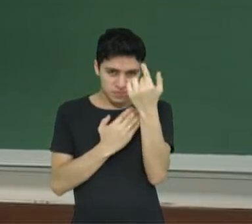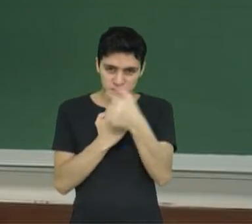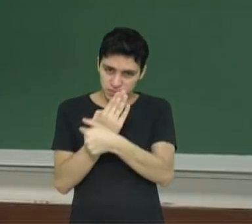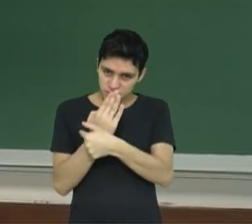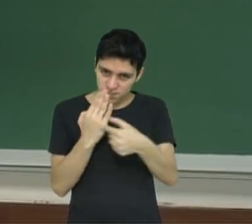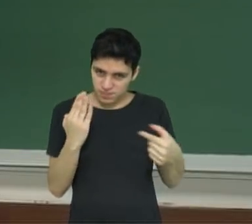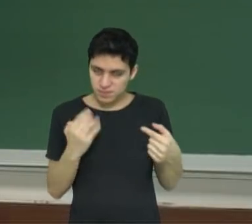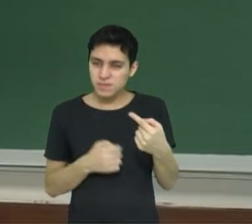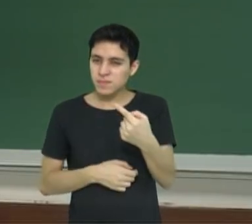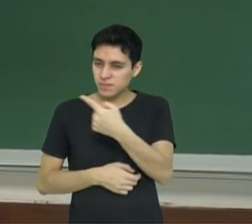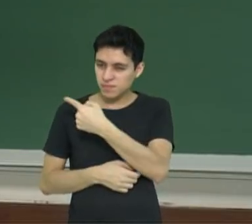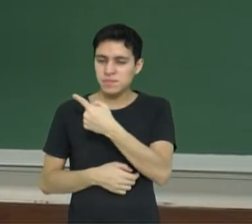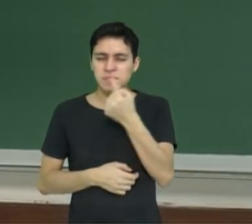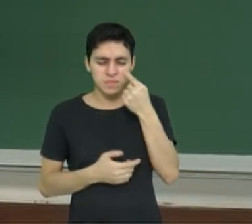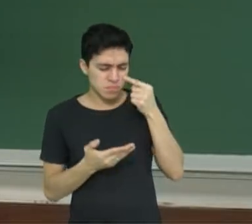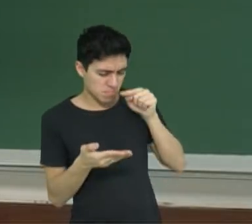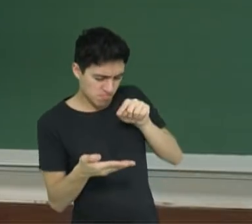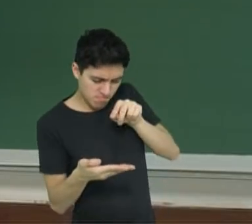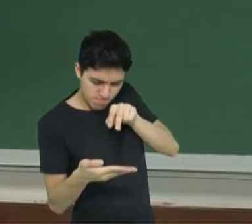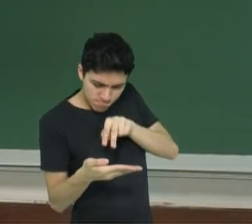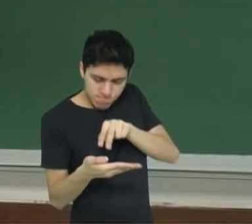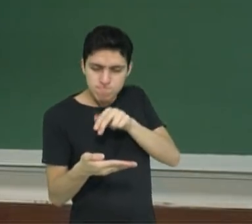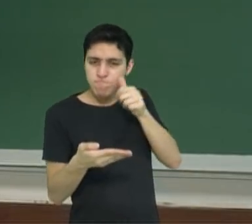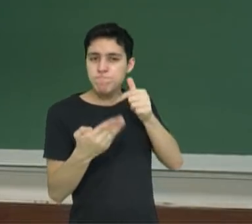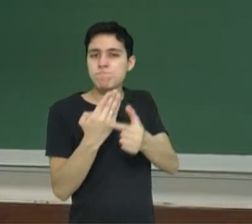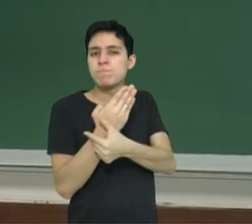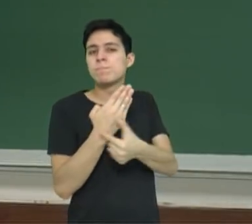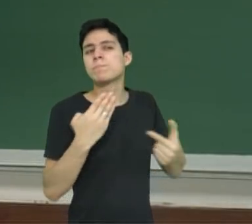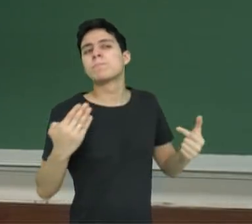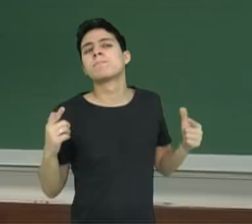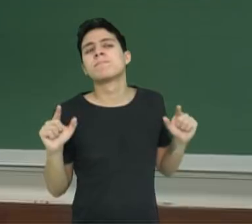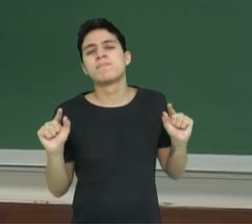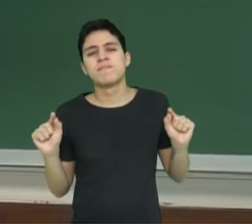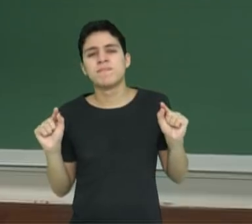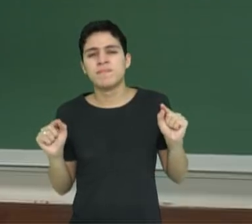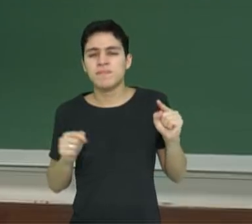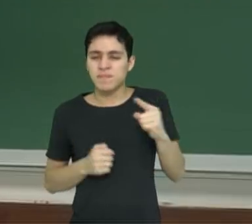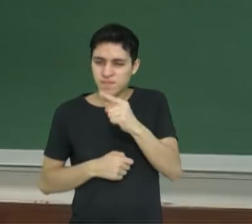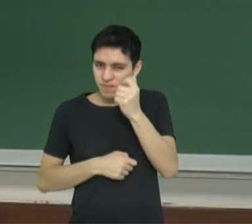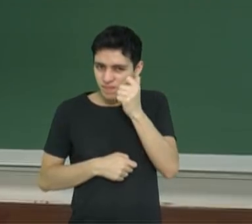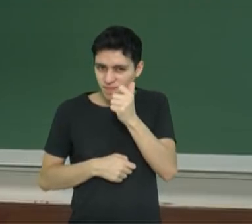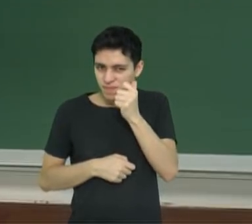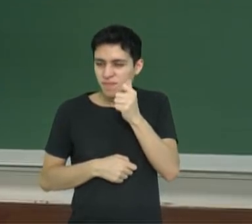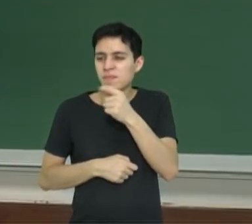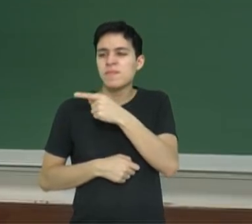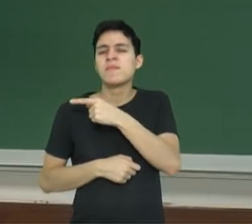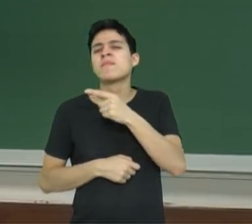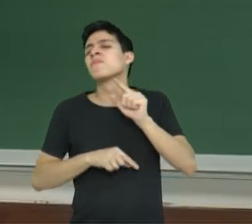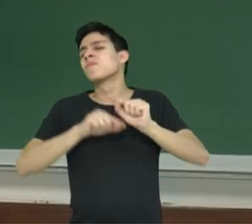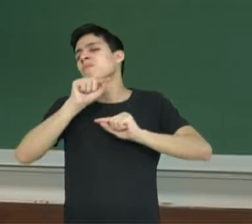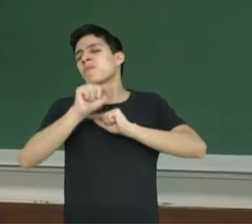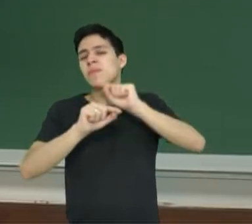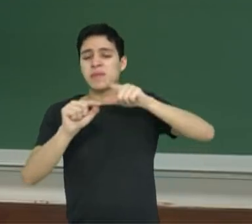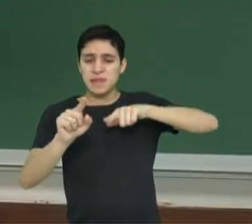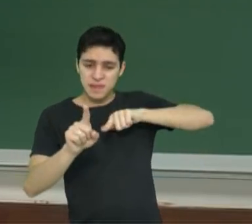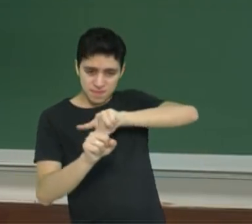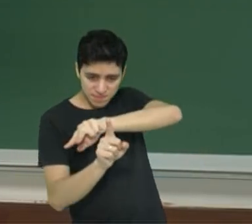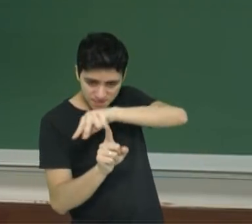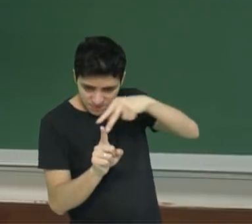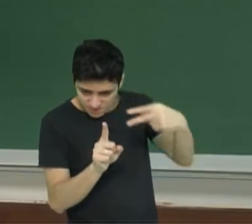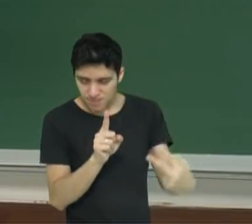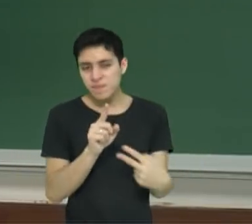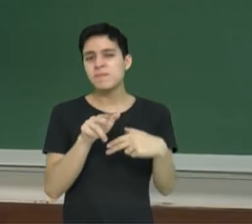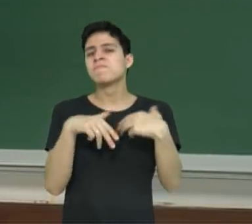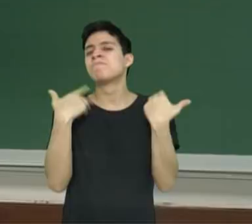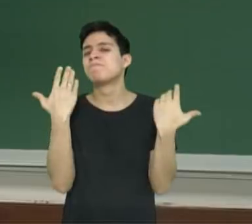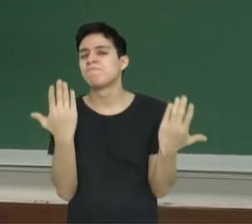no caso que nós vimos, a autora, ela ali coloca o seu ponto de vista